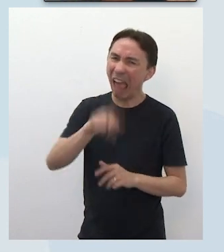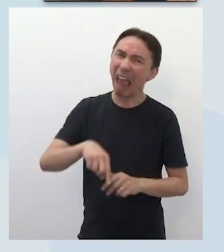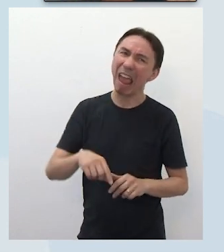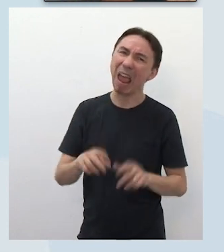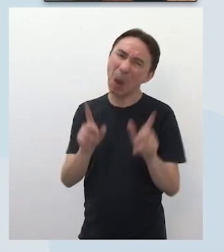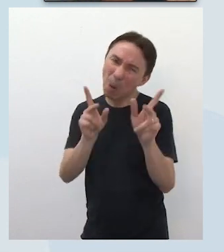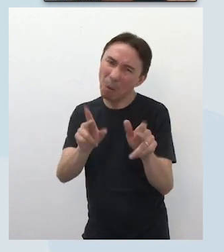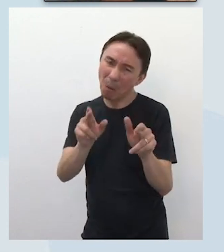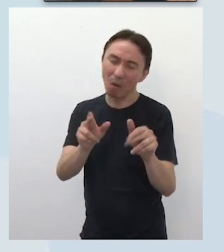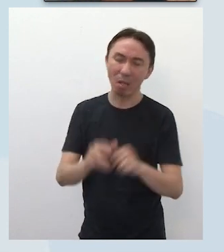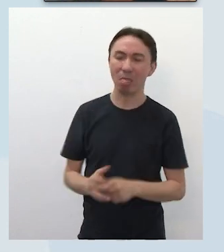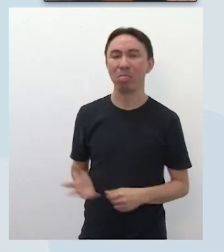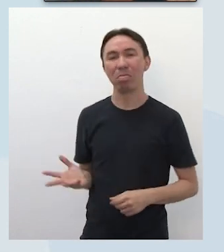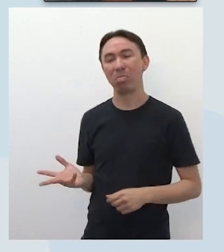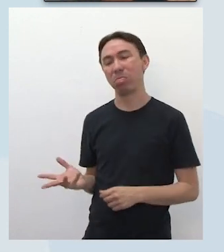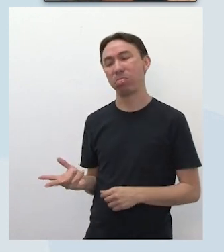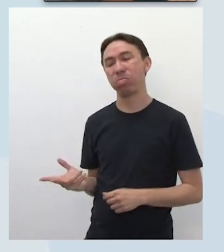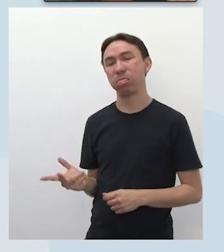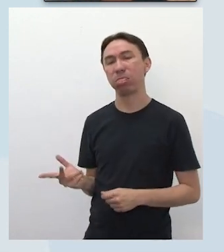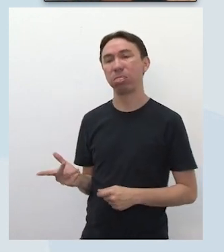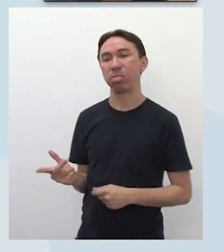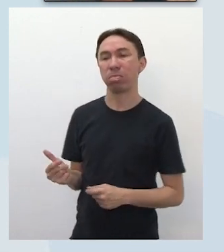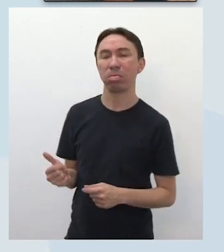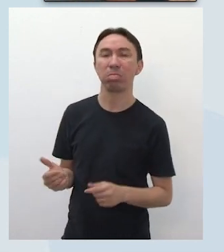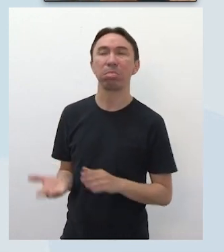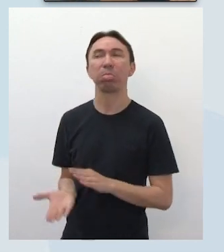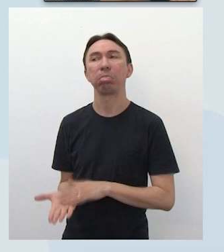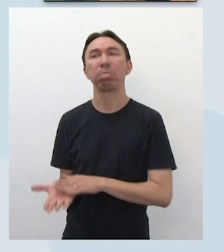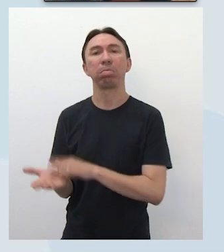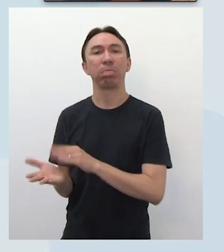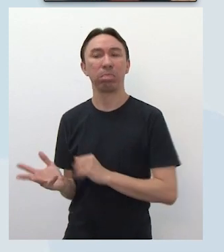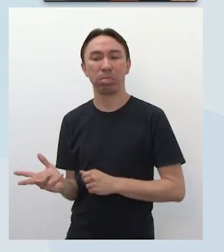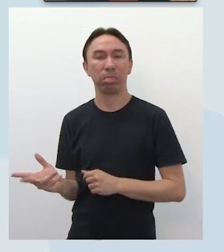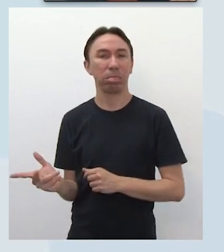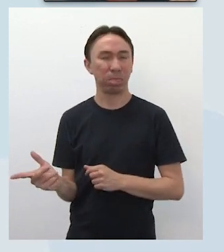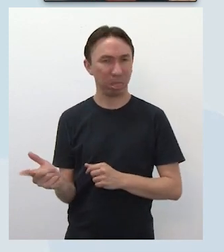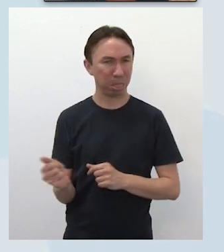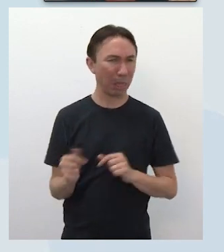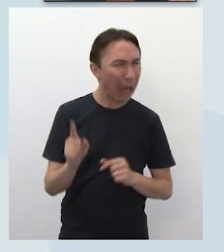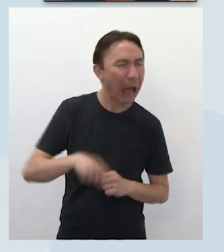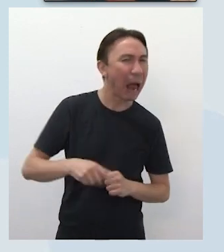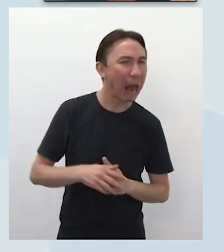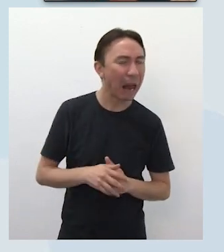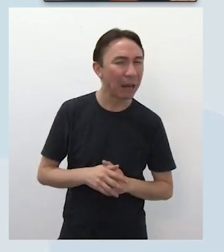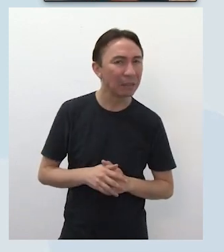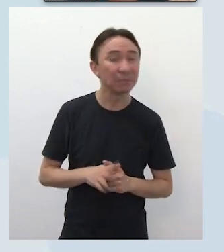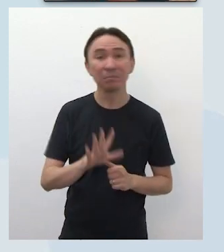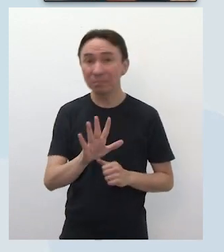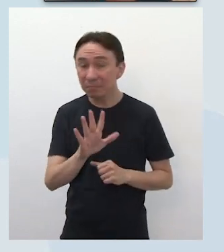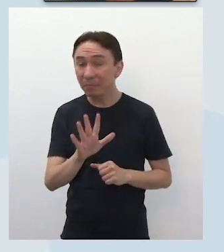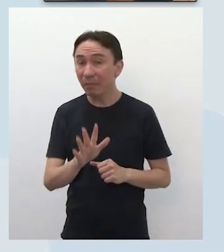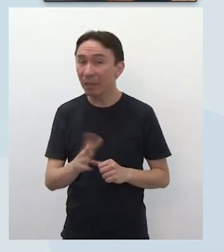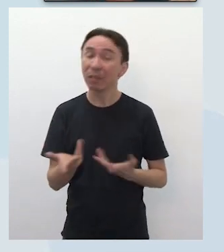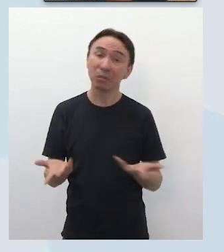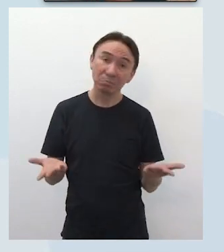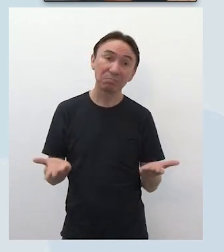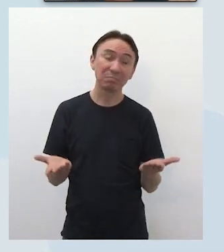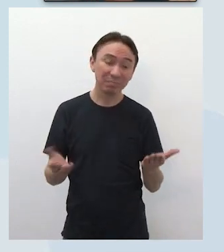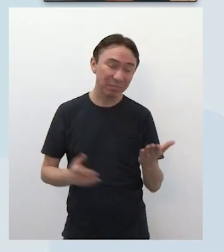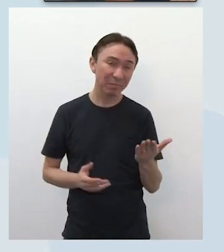vocês trouxeram essas contribuições para a gente, de fato, ir limpando os conceitos, né? Porque quando se fala